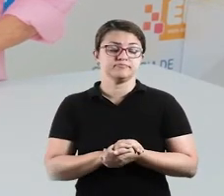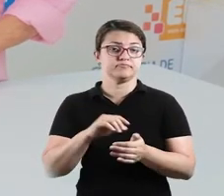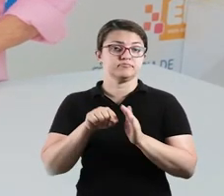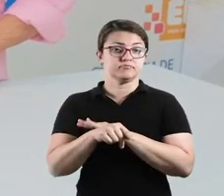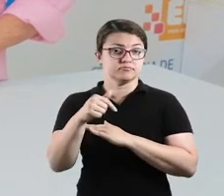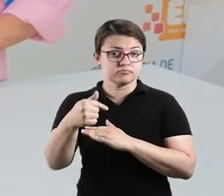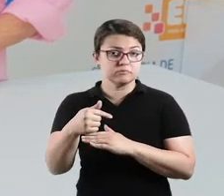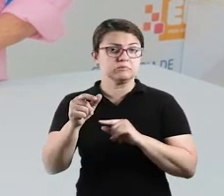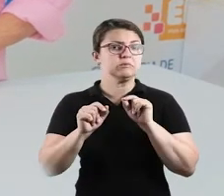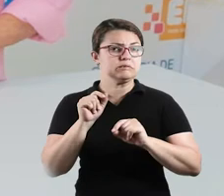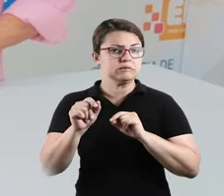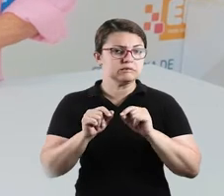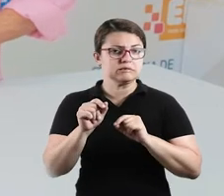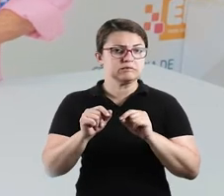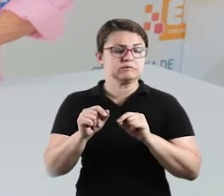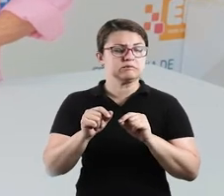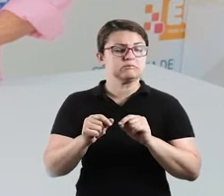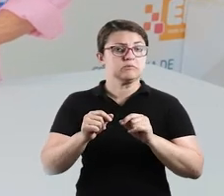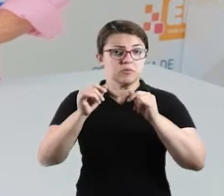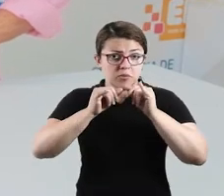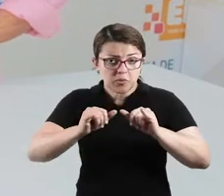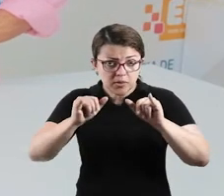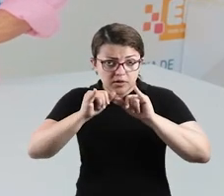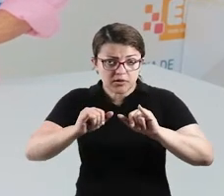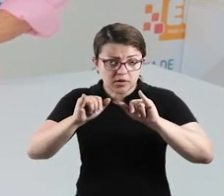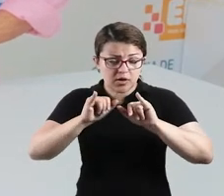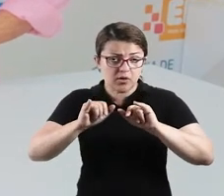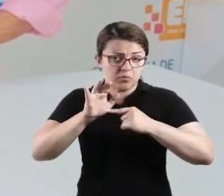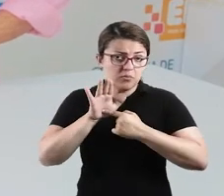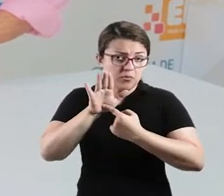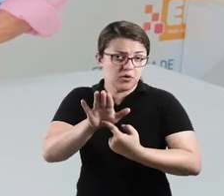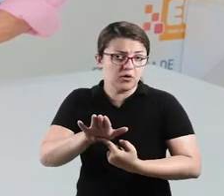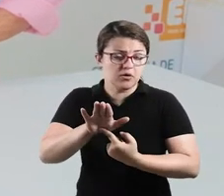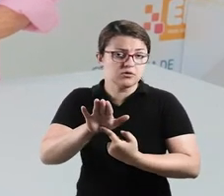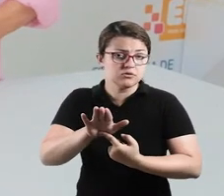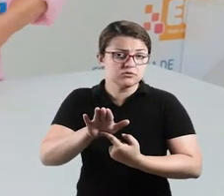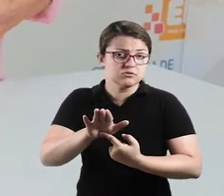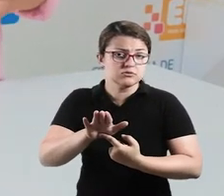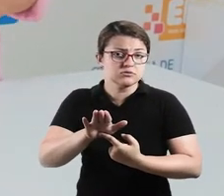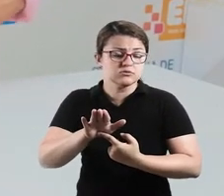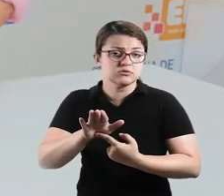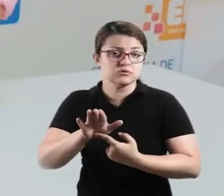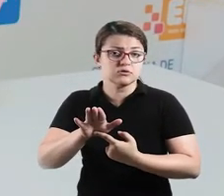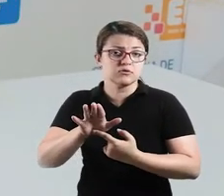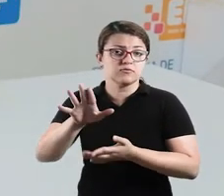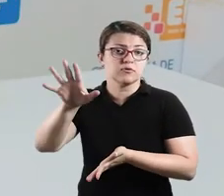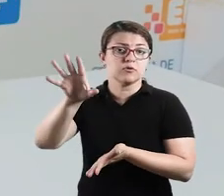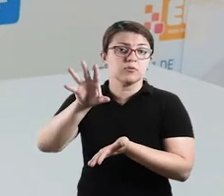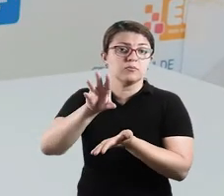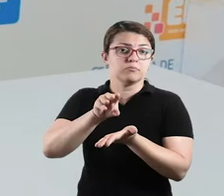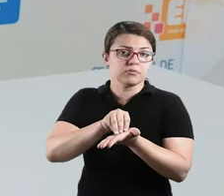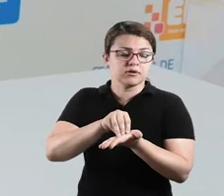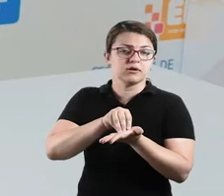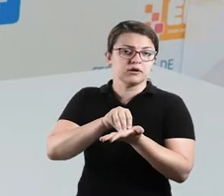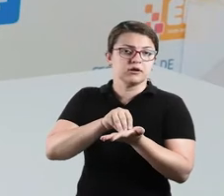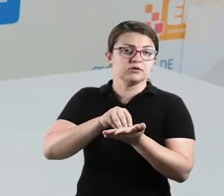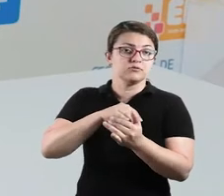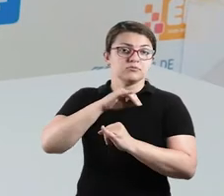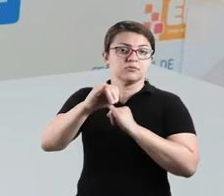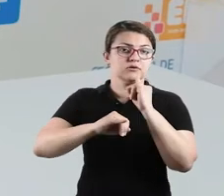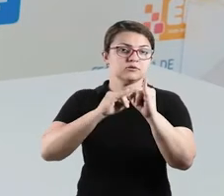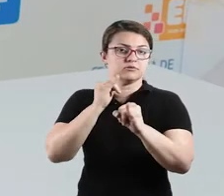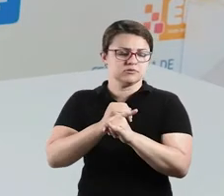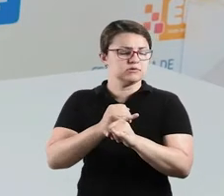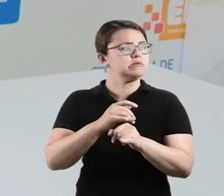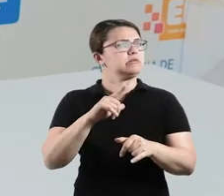7. Que elemento presente na notícia mostra que ela foi retirada da internet? Ou seja, lá na